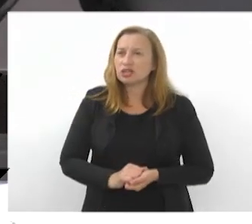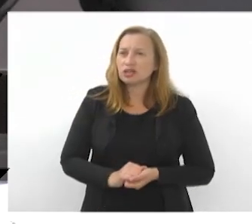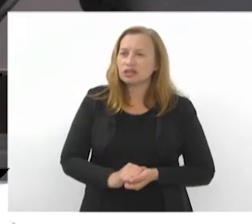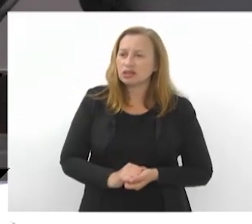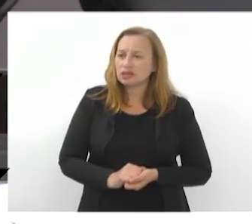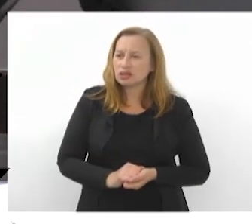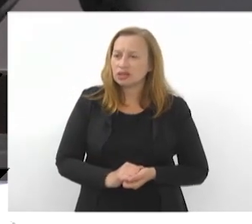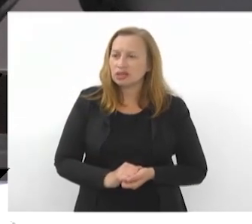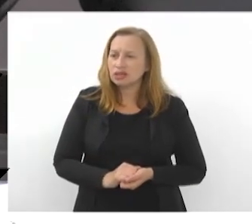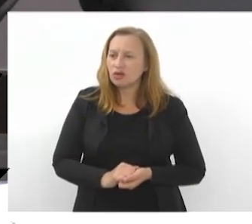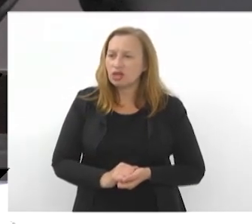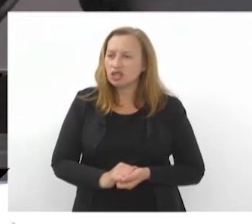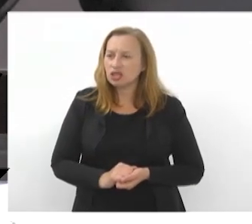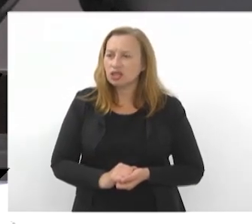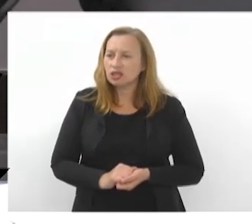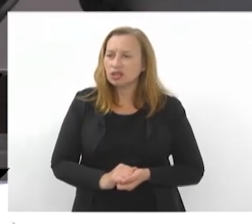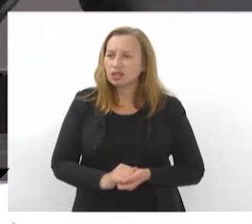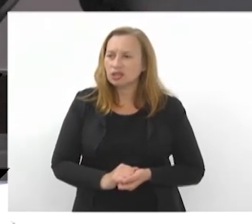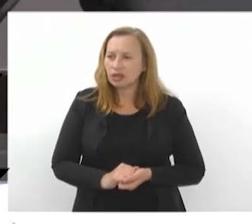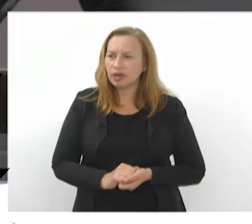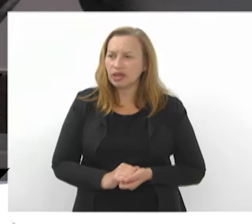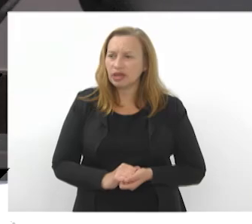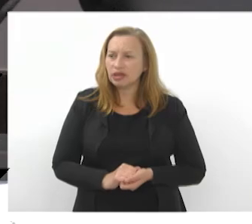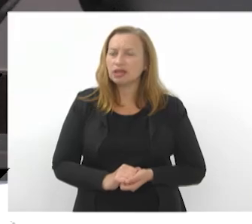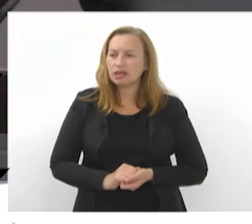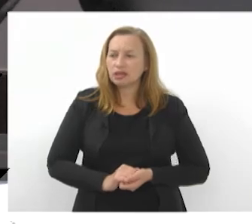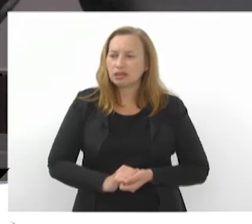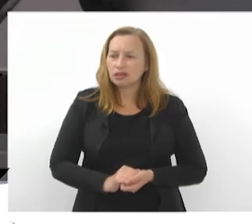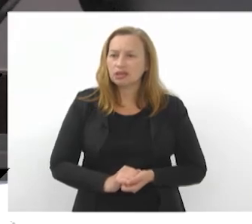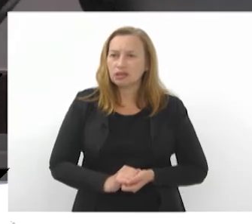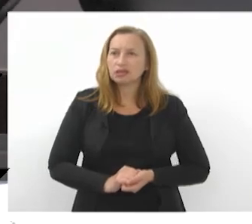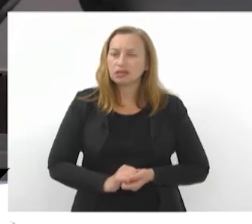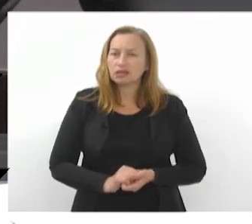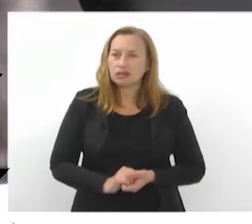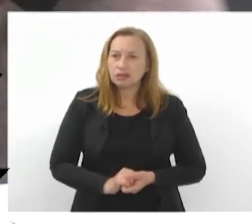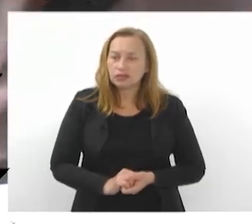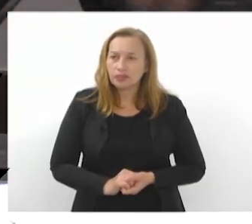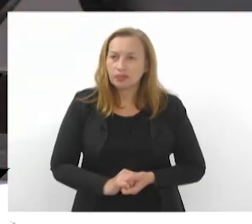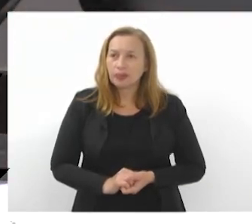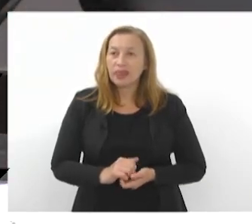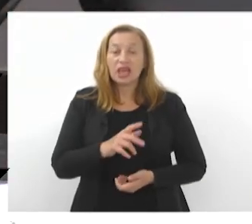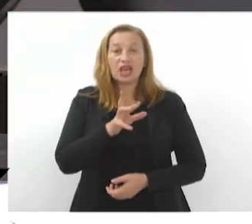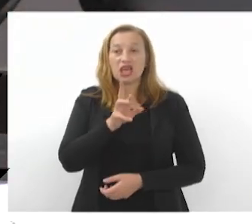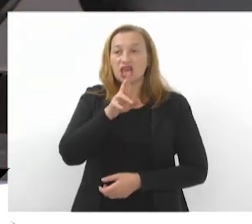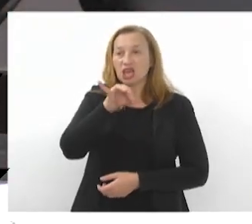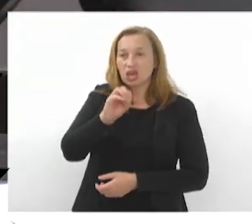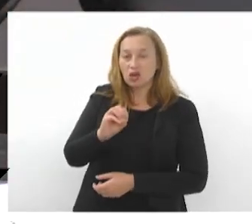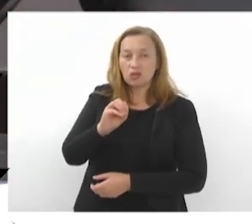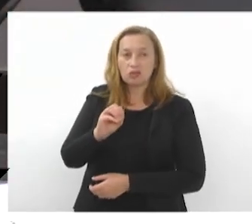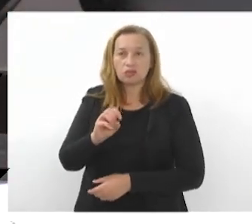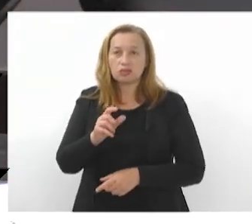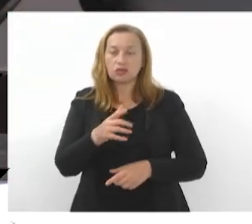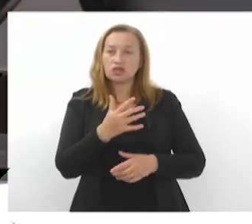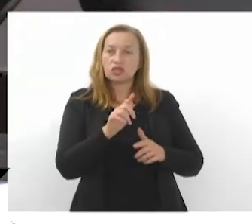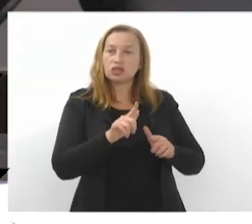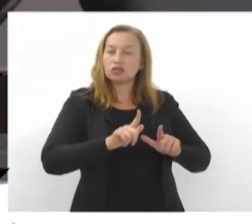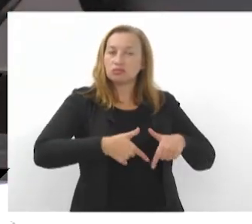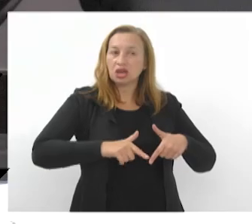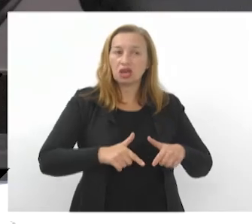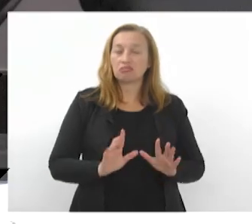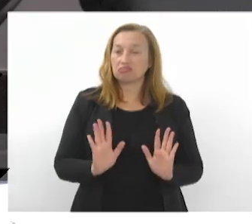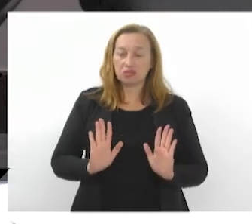da celebração da amizade Rio-Israel, que também não tem nada a ver com